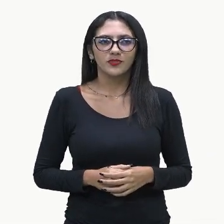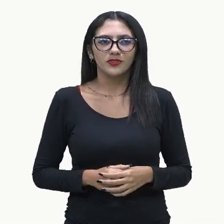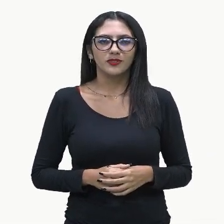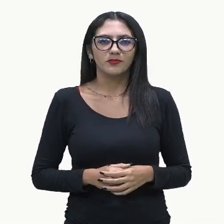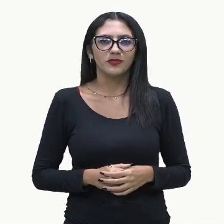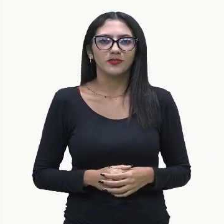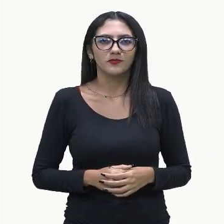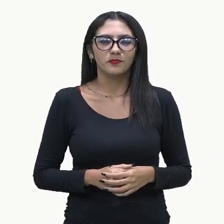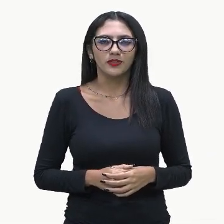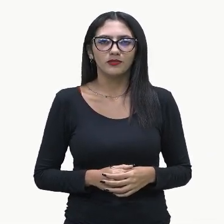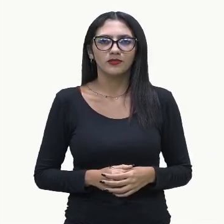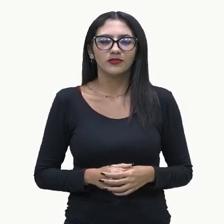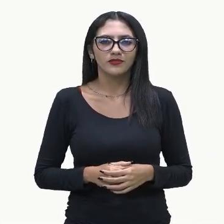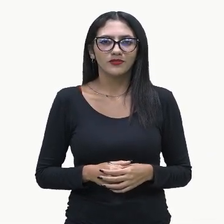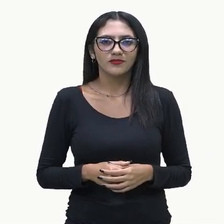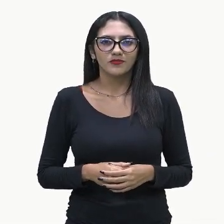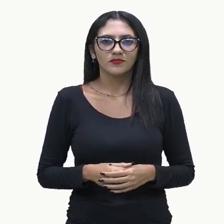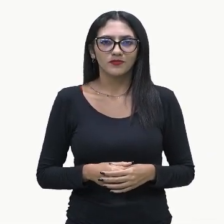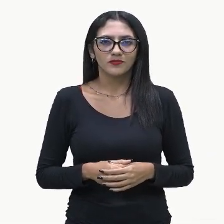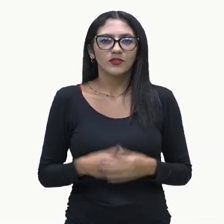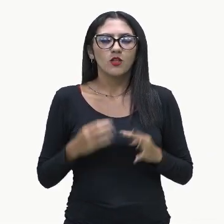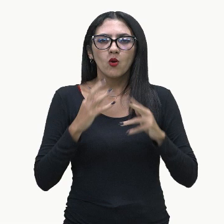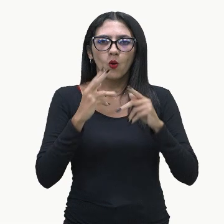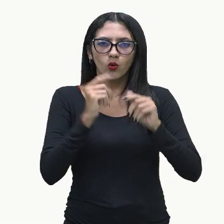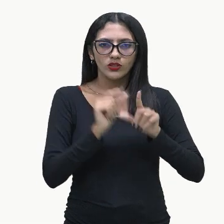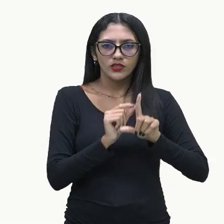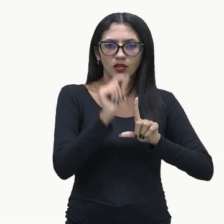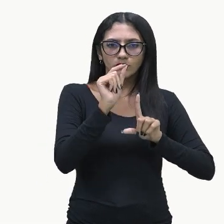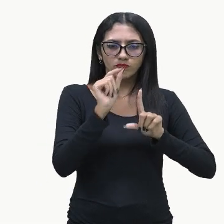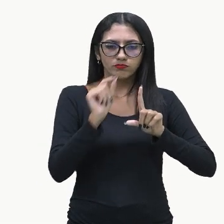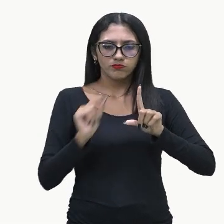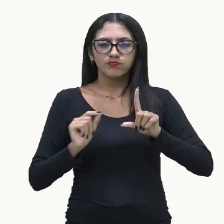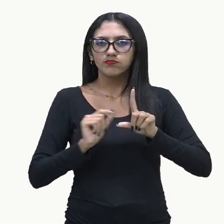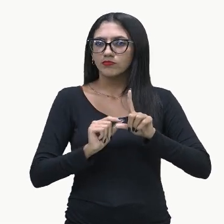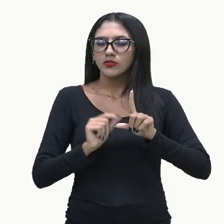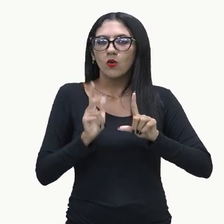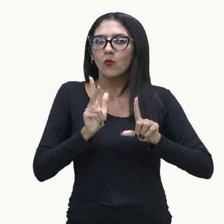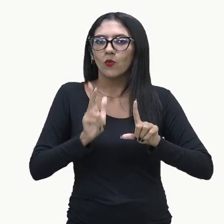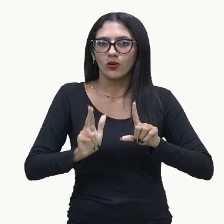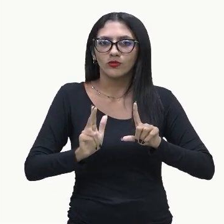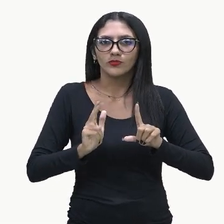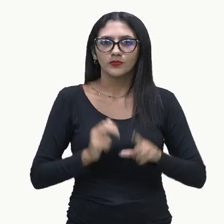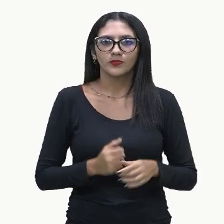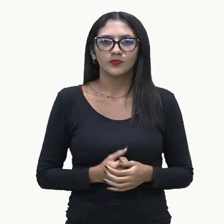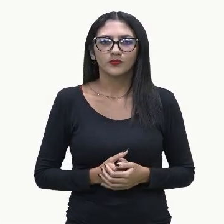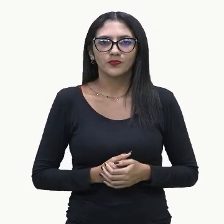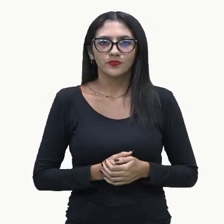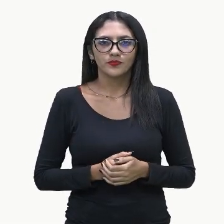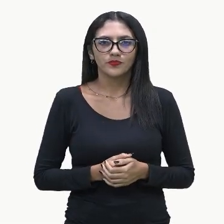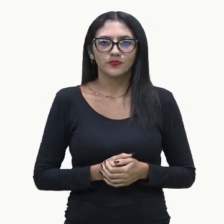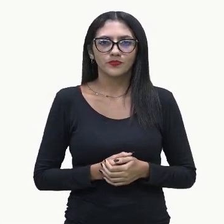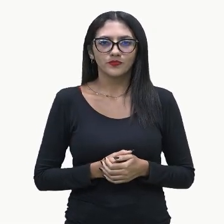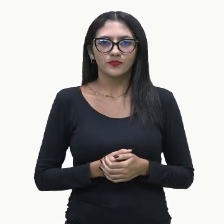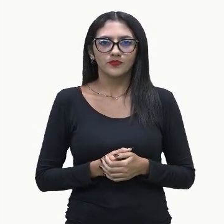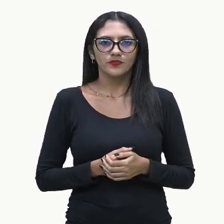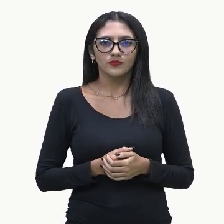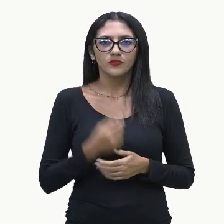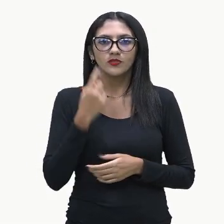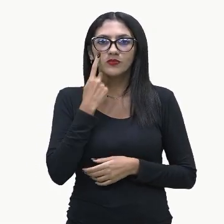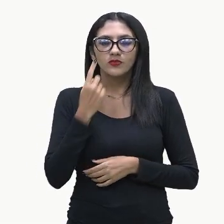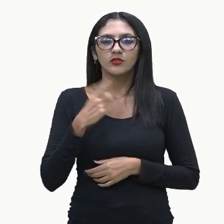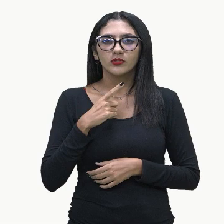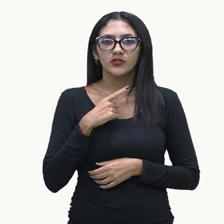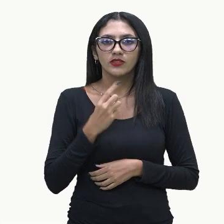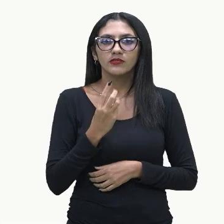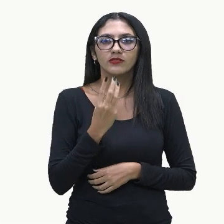quê? Todas as partes aqui são iguais, tá, pessoal? Então aqui tinha 1, 2, 3